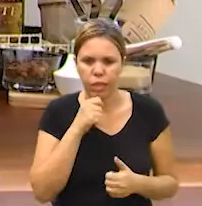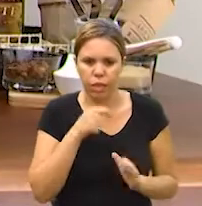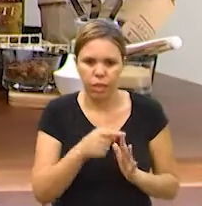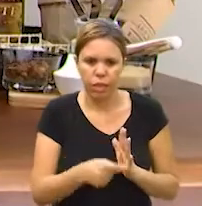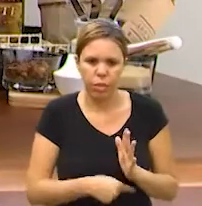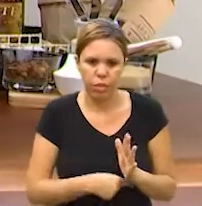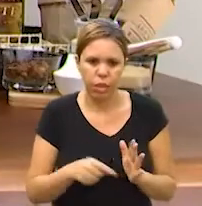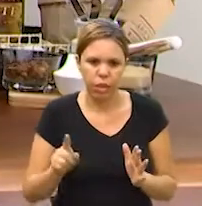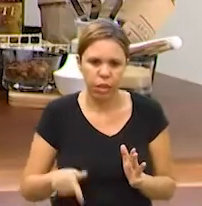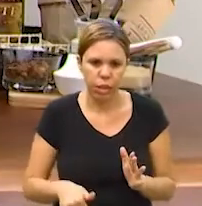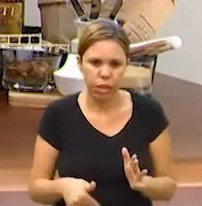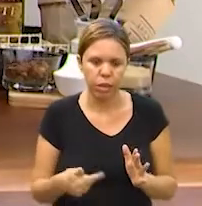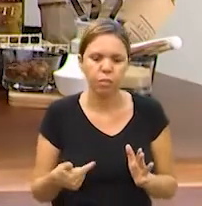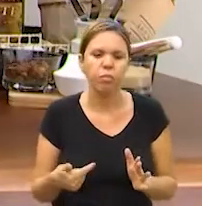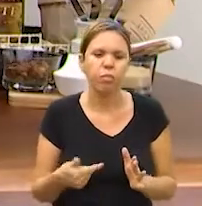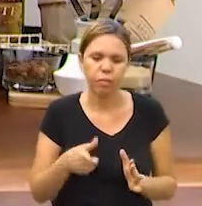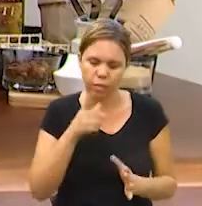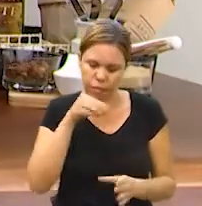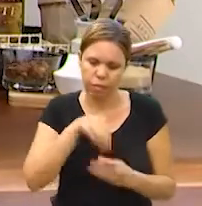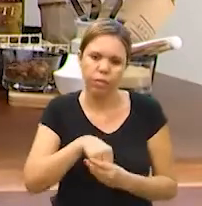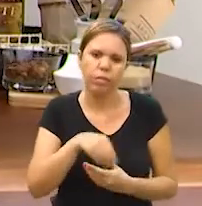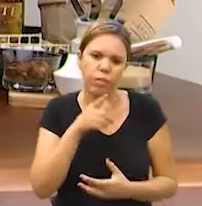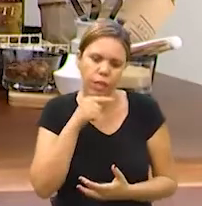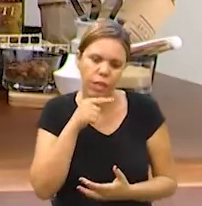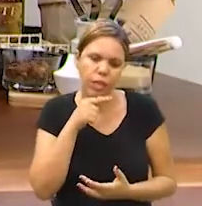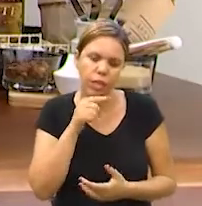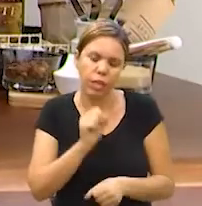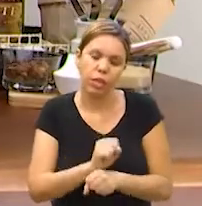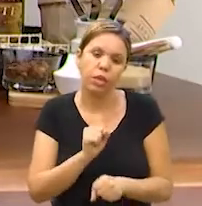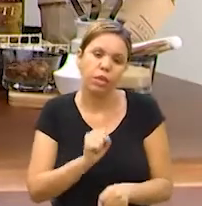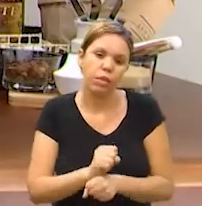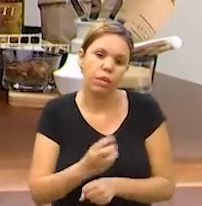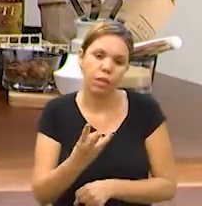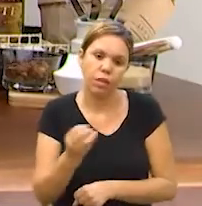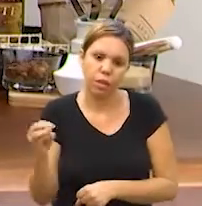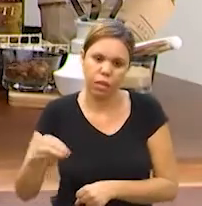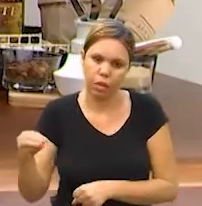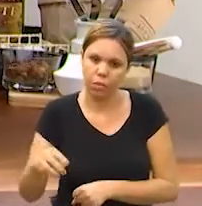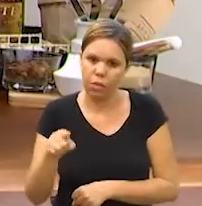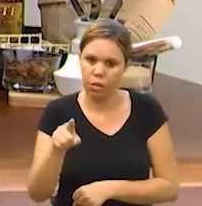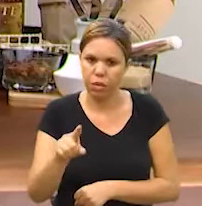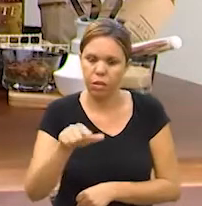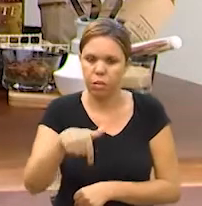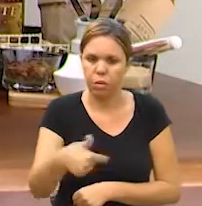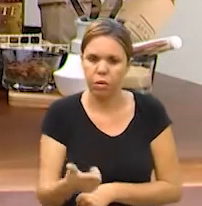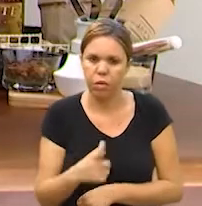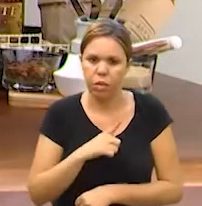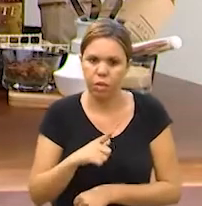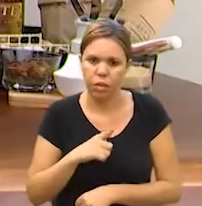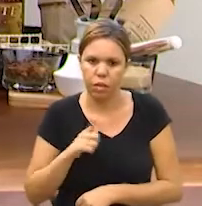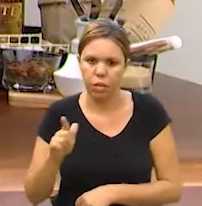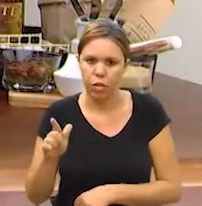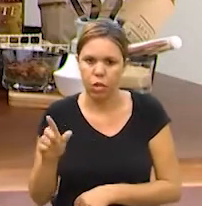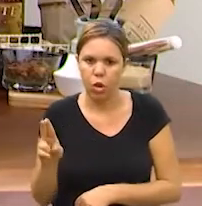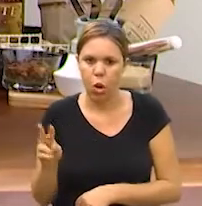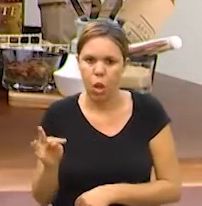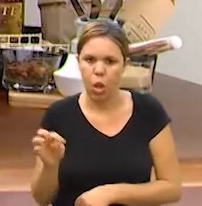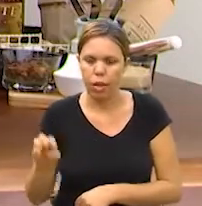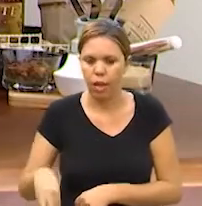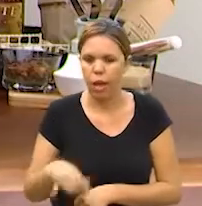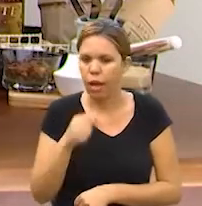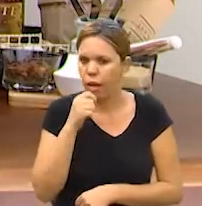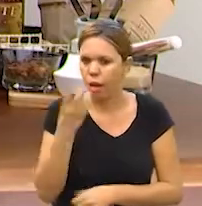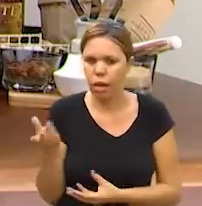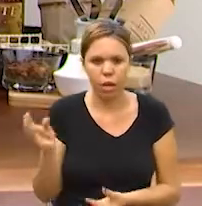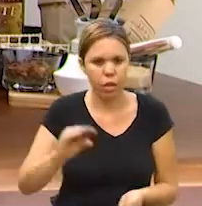mãos, porque ele é de alta hidratação. E a gente vai esperar 30 minutos e a gente já vai ter um glúten desenvolvido. Ah, então não